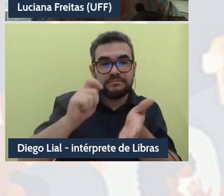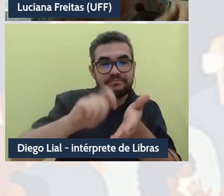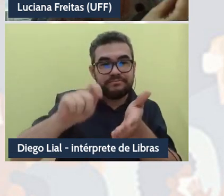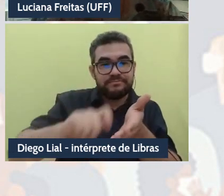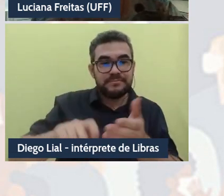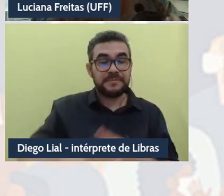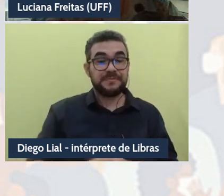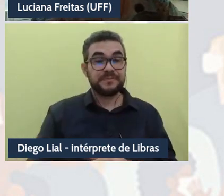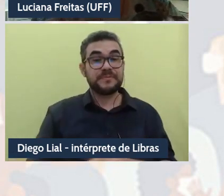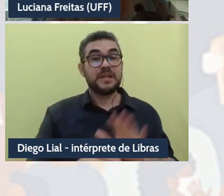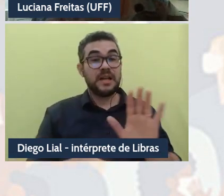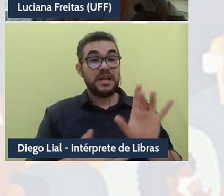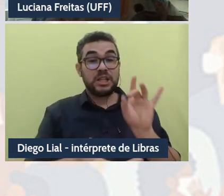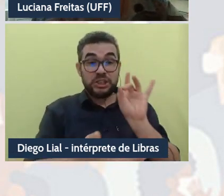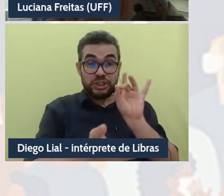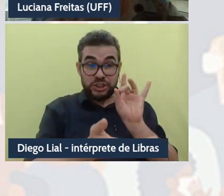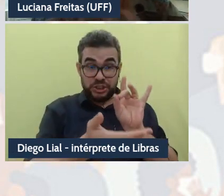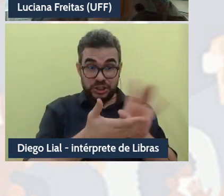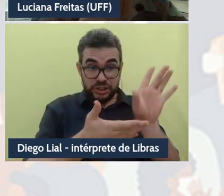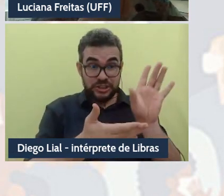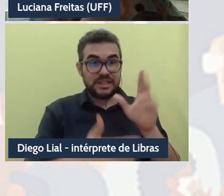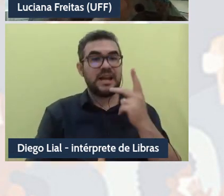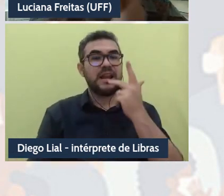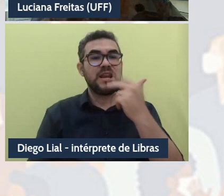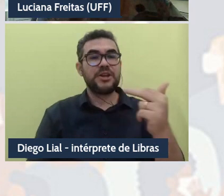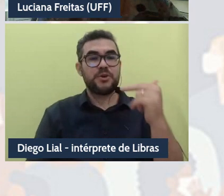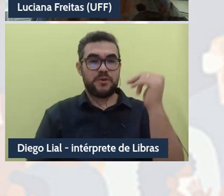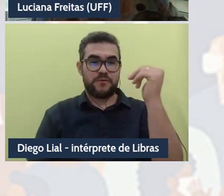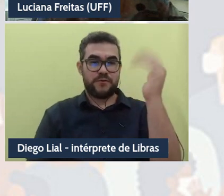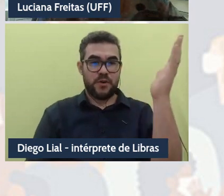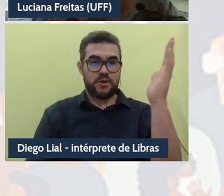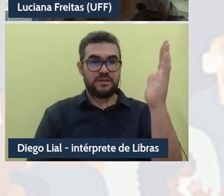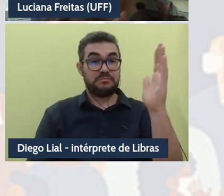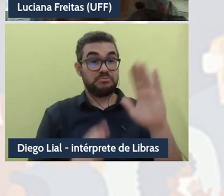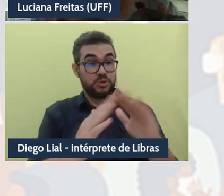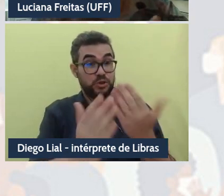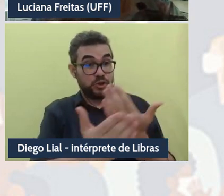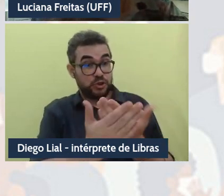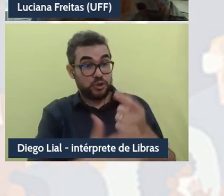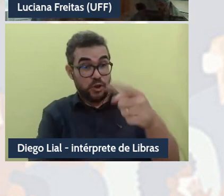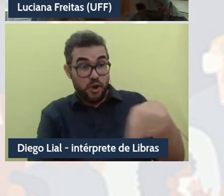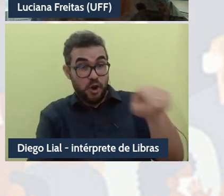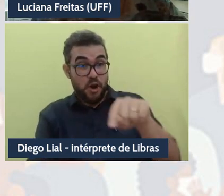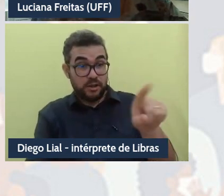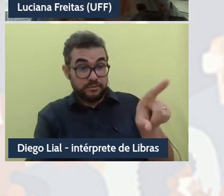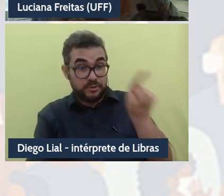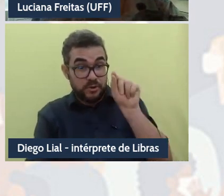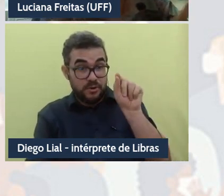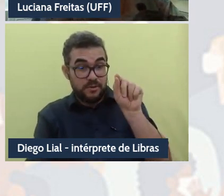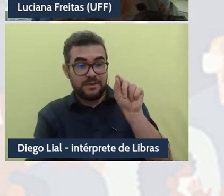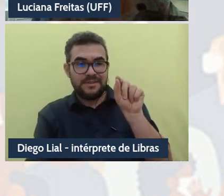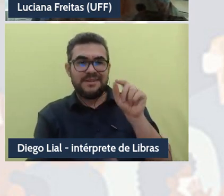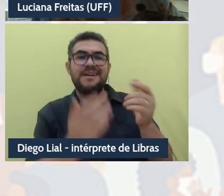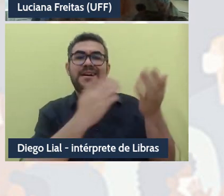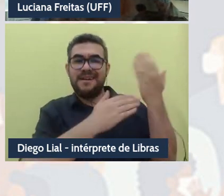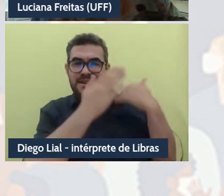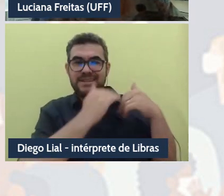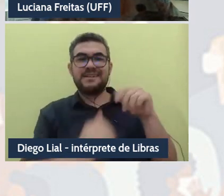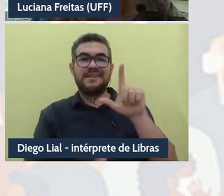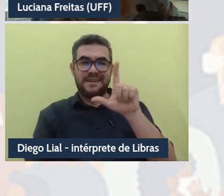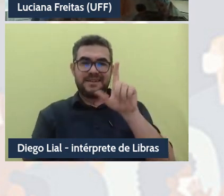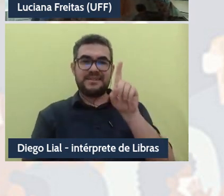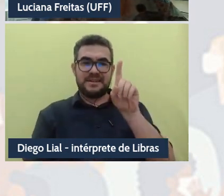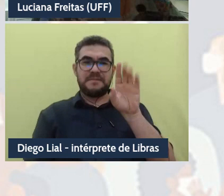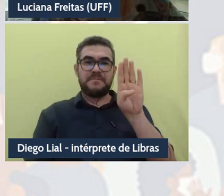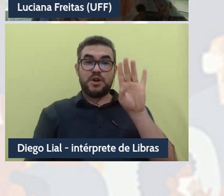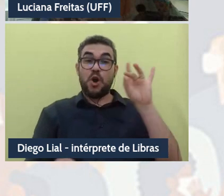estrangeira moderna, a escolha da comunidade escolar, como havia sido determinado pela LDB na sua versão